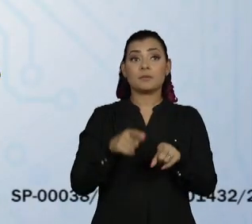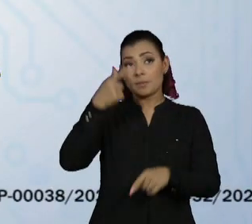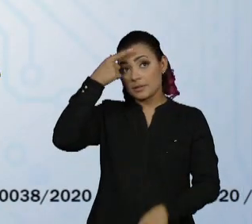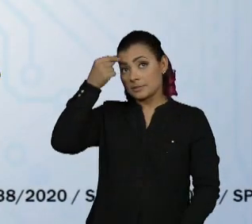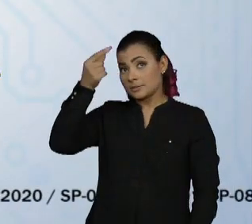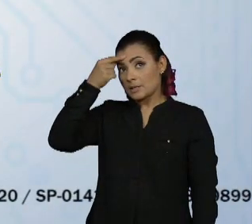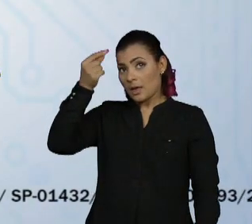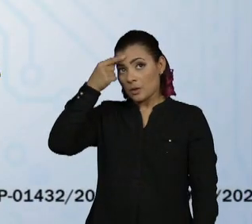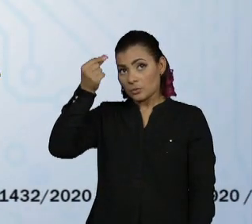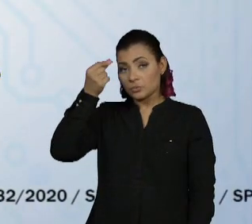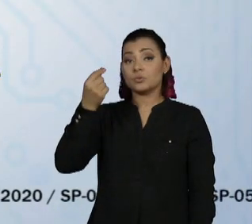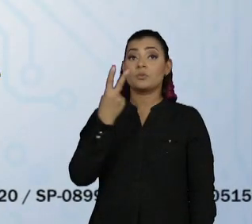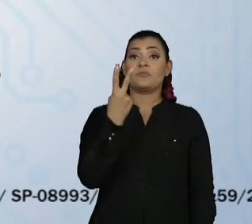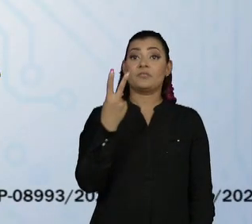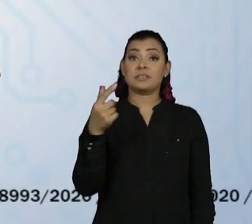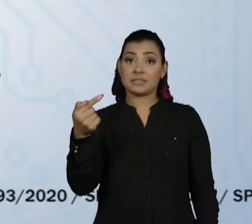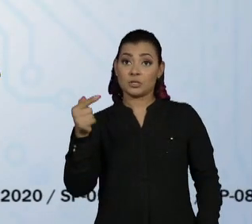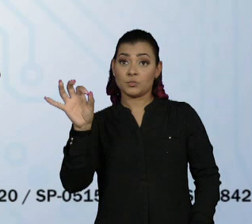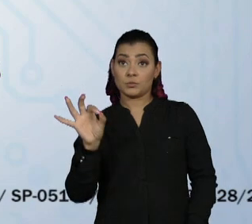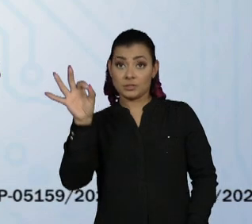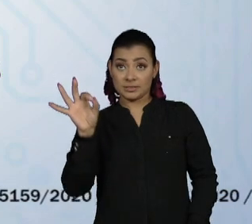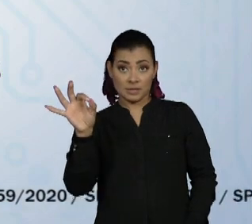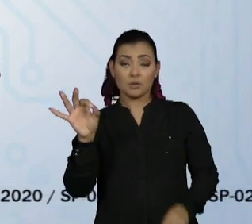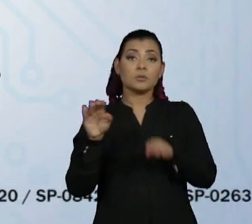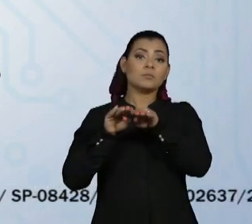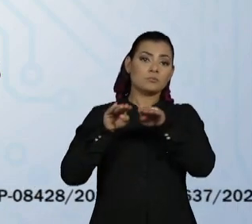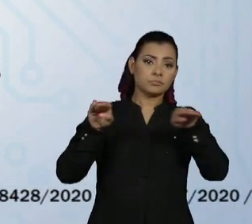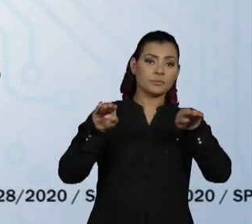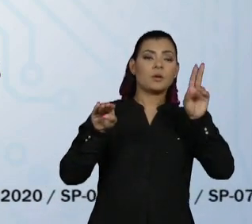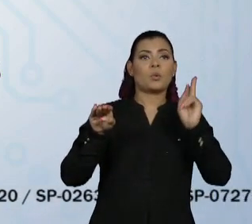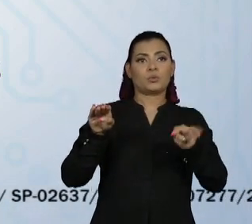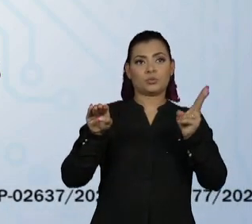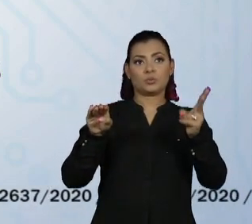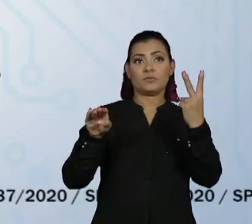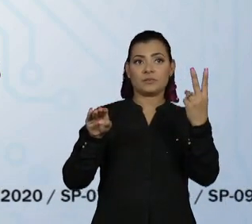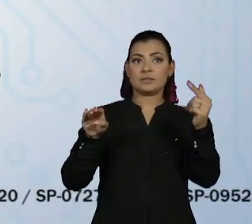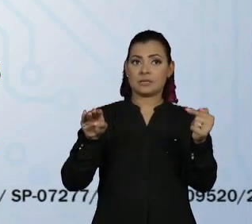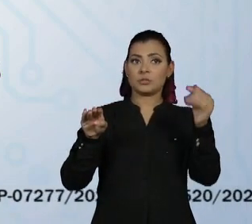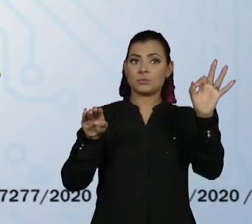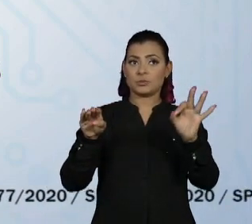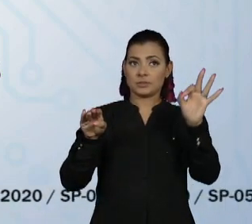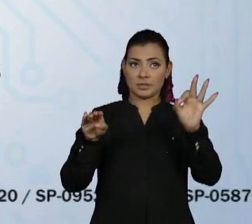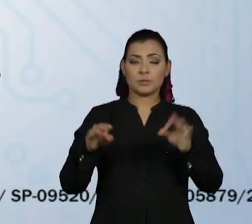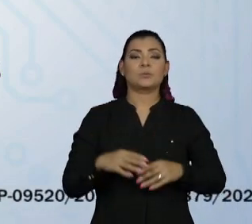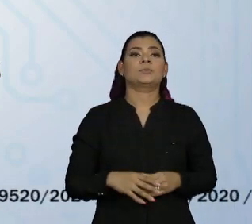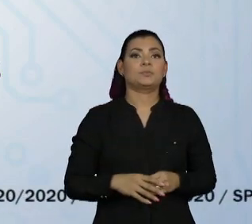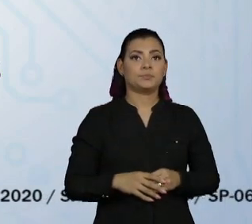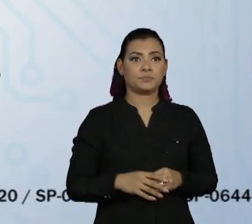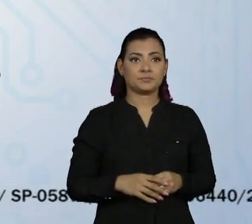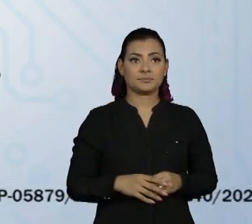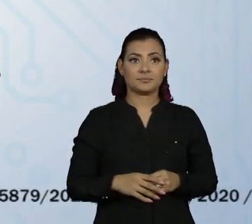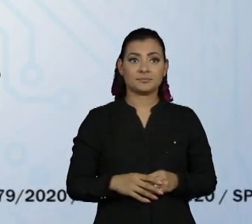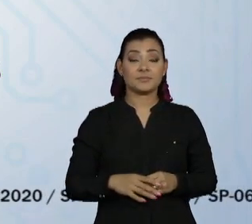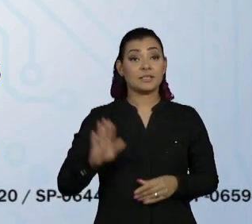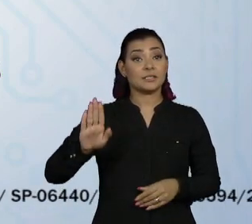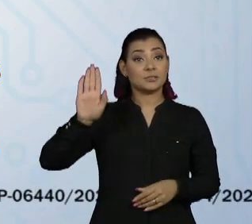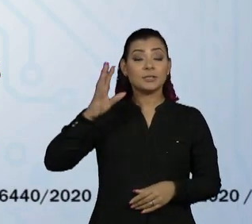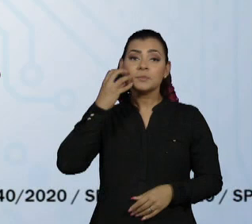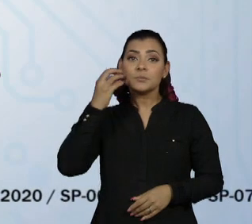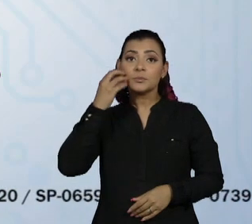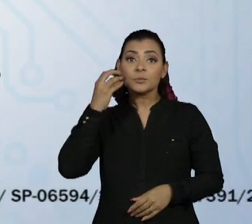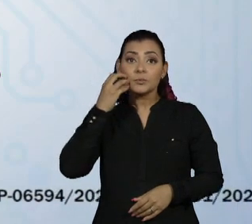do Republicanos, tinha 27% das intenções de voto há uma semana e agora permanece com 27%. Bruno